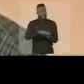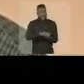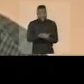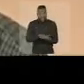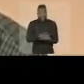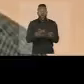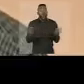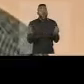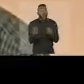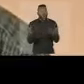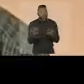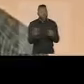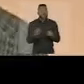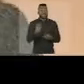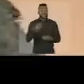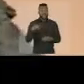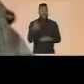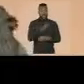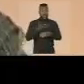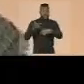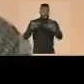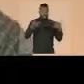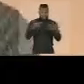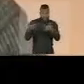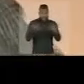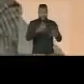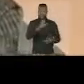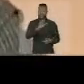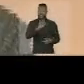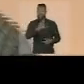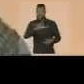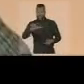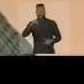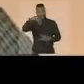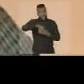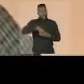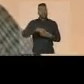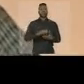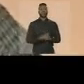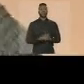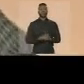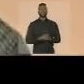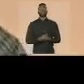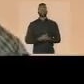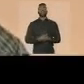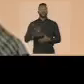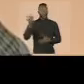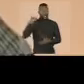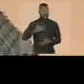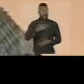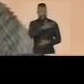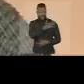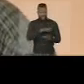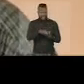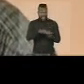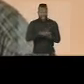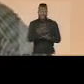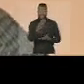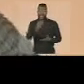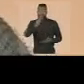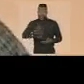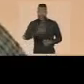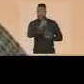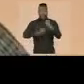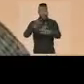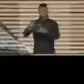nesse país. Você só vai mudar, infelizmente, quando um dia nós partimos para uma guerra civil aqui dentro. E fazendo um trabalho que o regime militar não